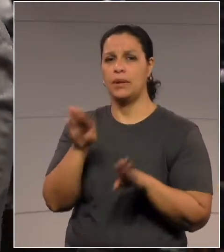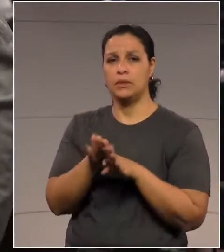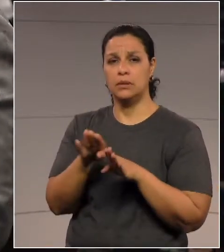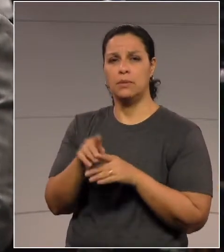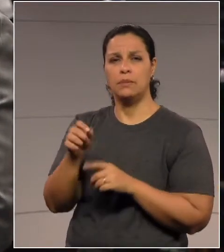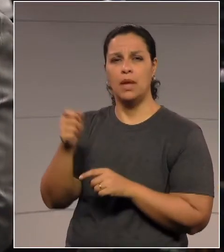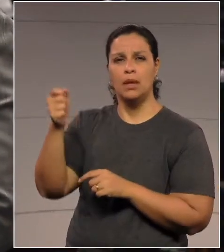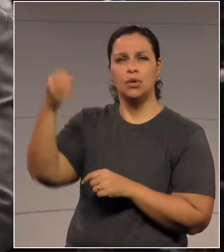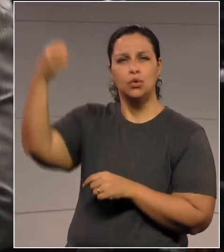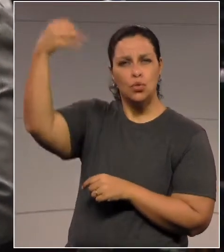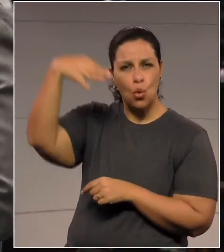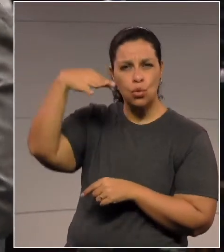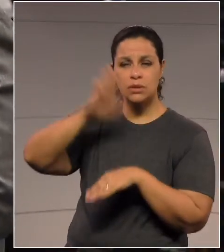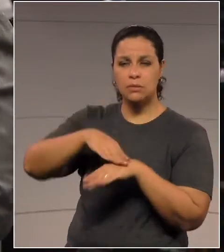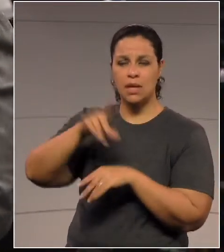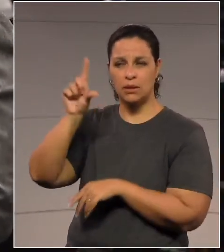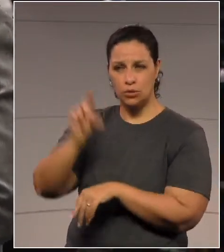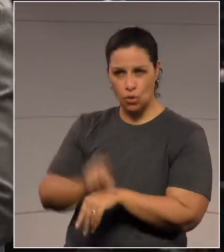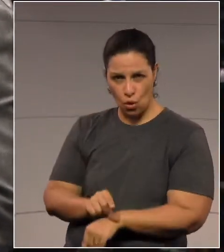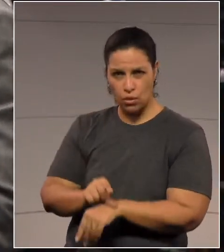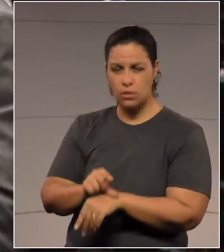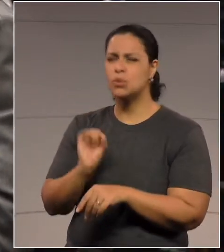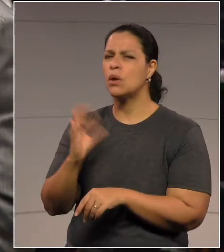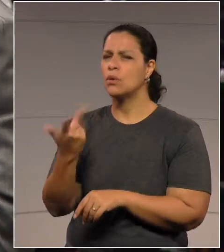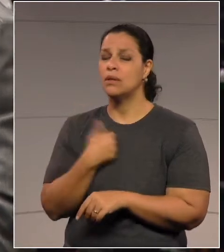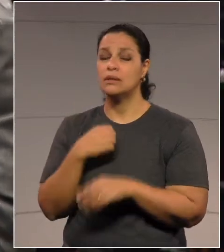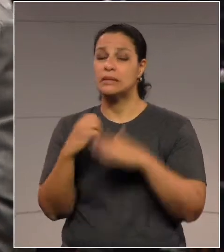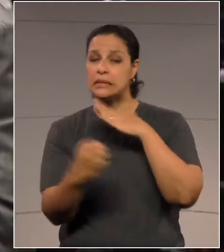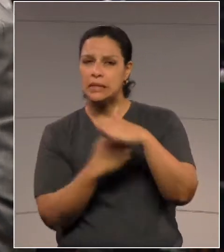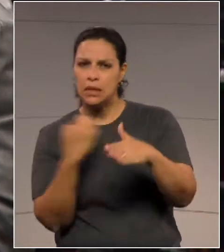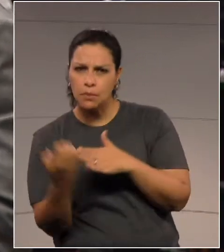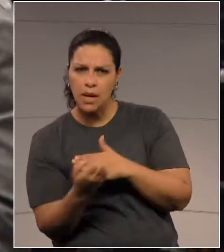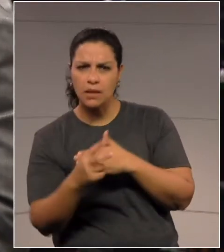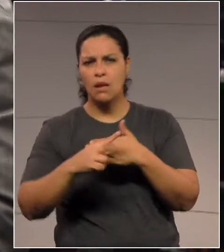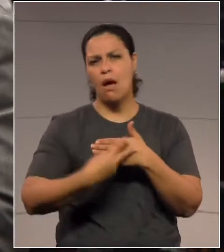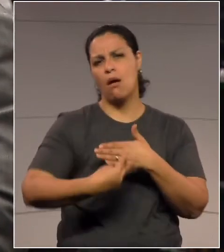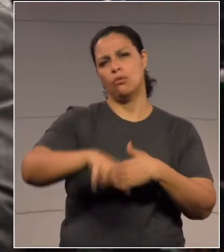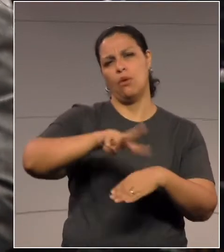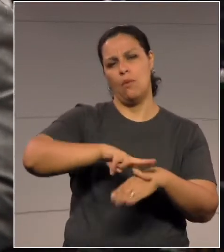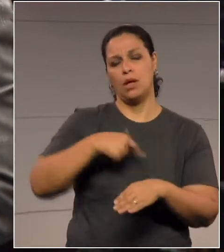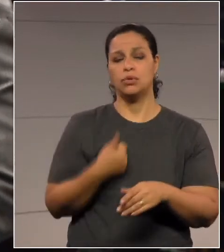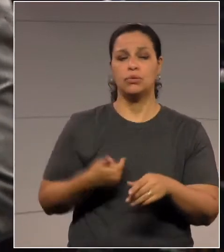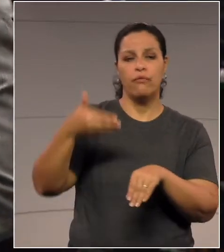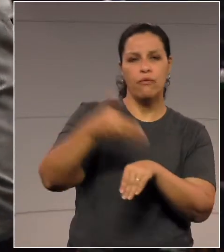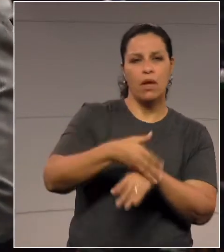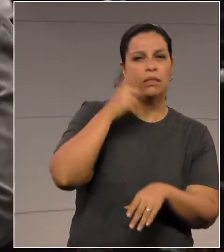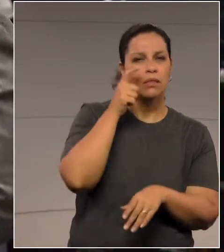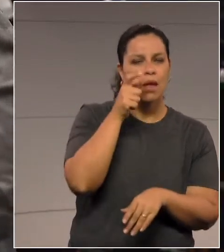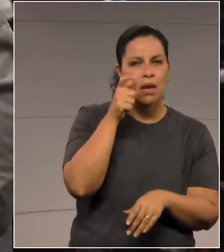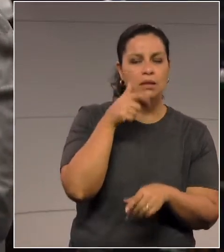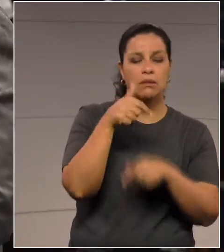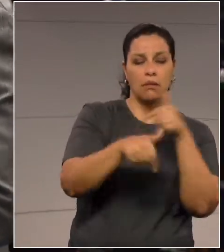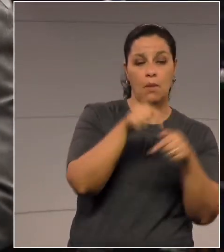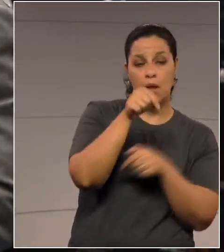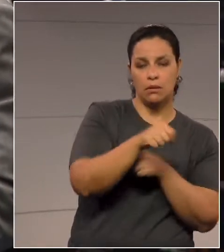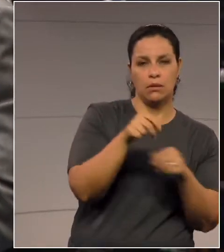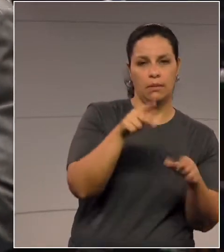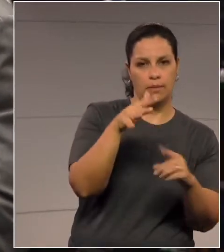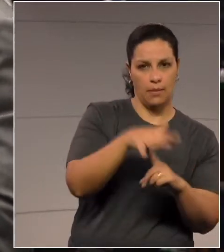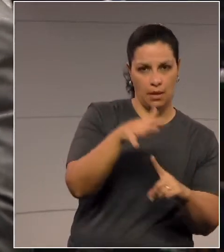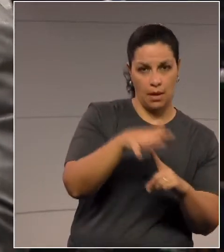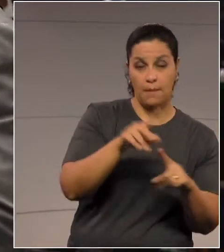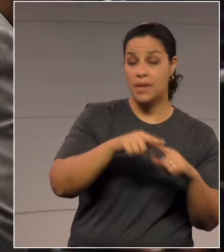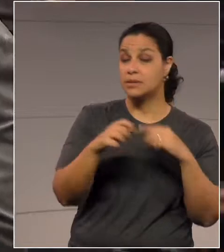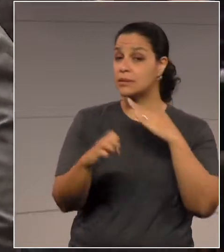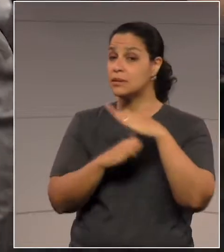baixas, empresas vêm para o estado do Paraná automaticamente. Mas essas empresas trabalham cada dia